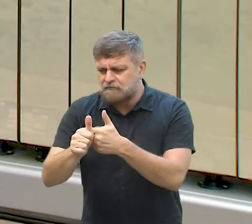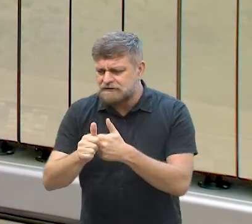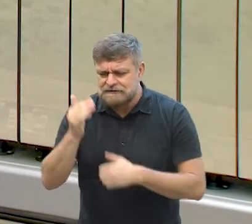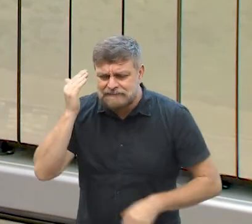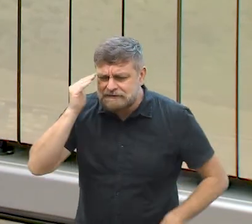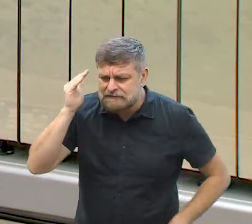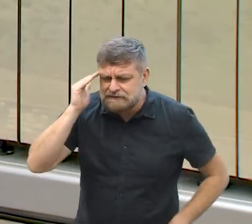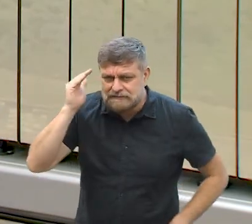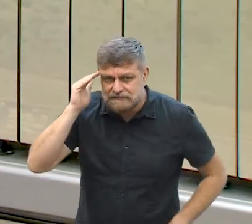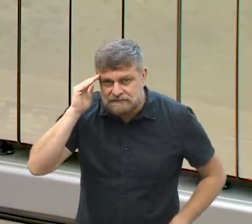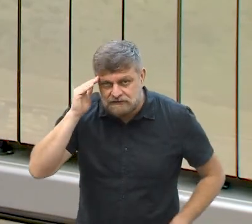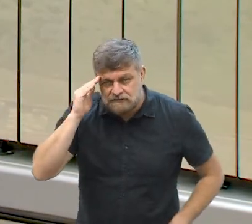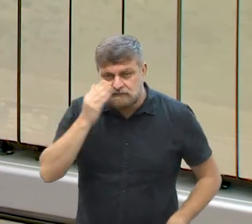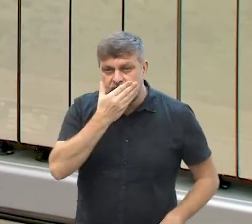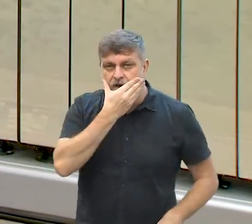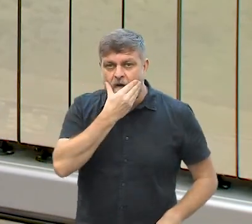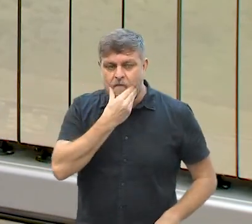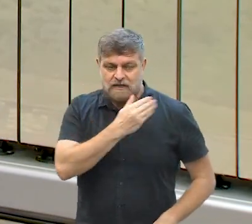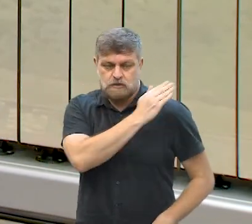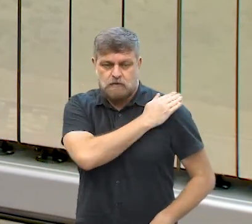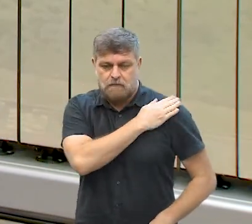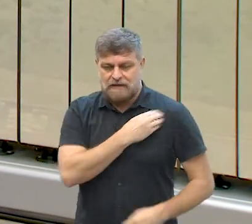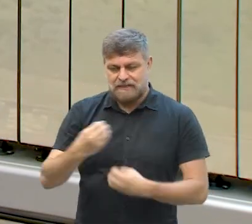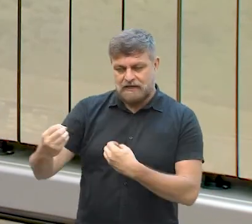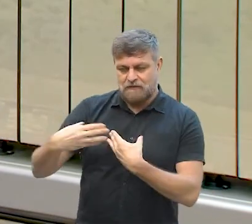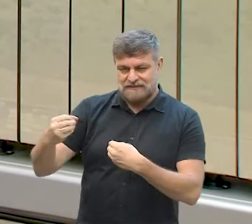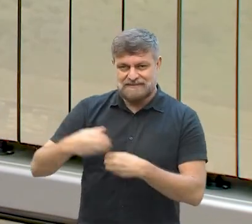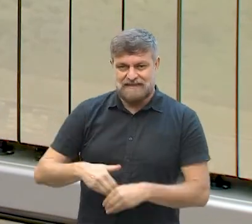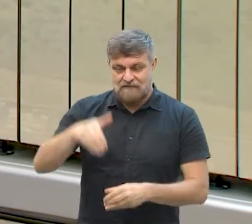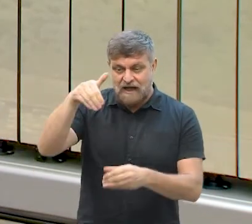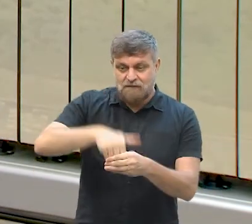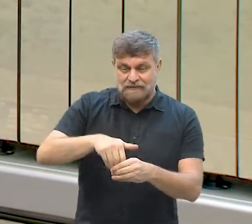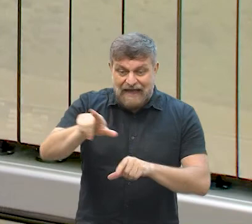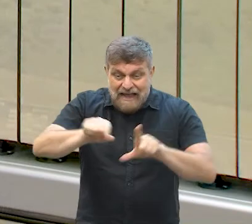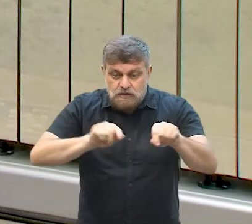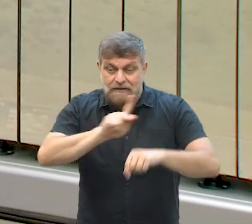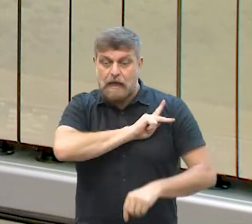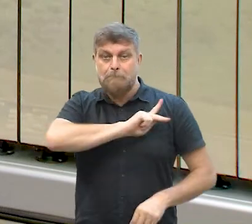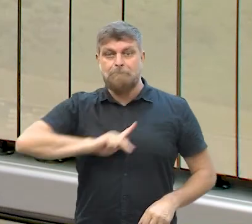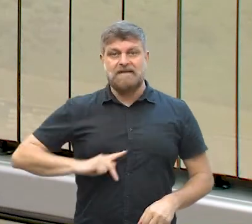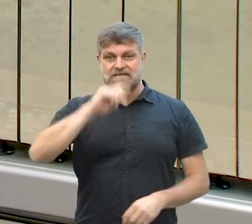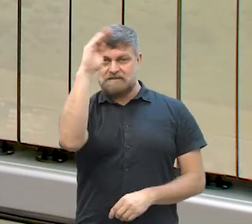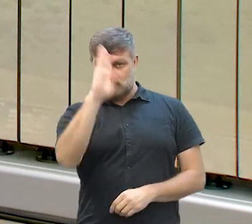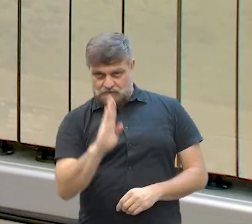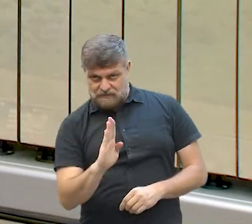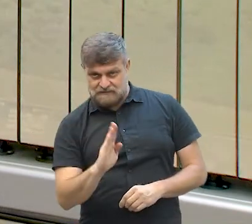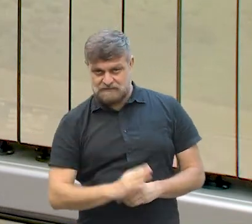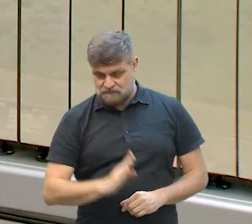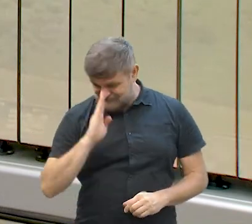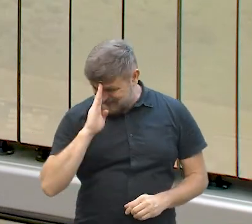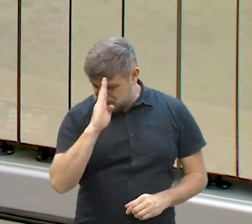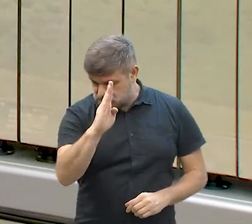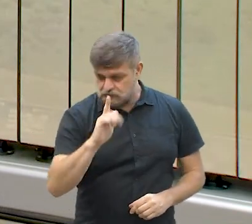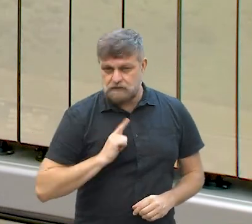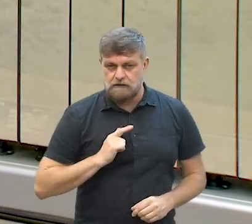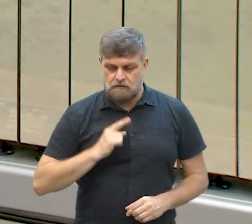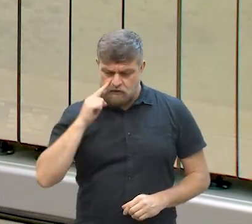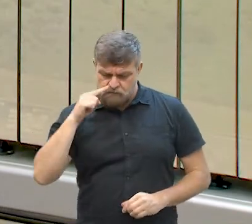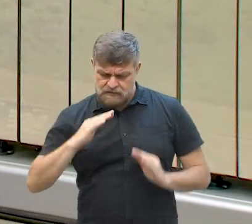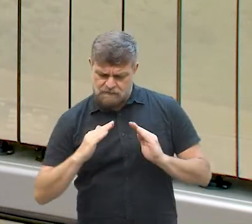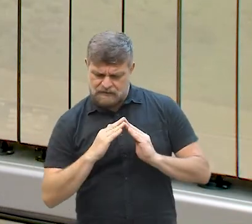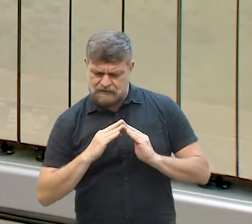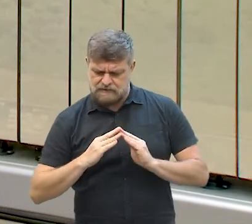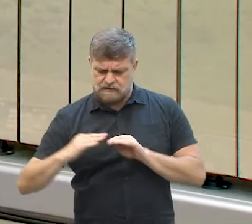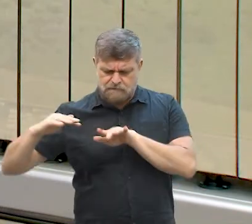um processo, né, que eu não entendia direito, mas o meu padrinho falava, que era o das Direta Já. Então, em 1984, eu